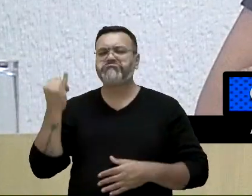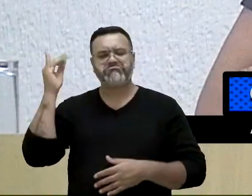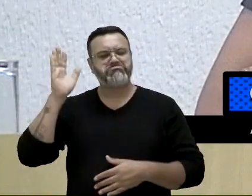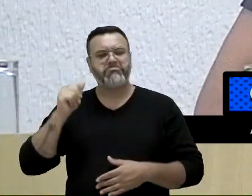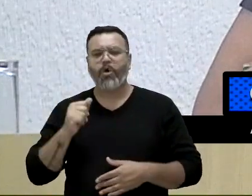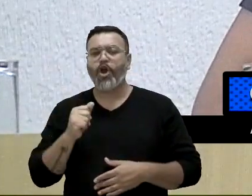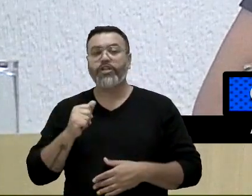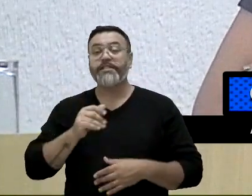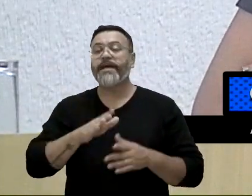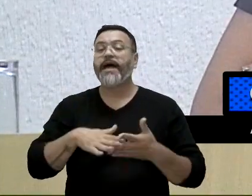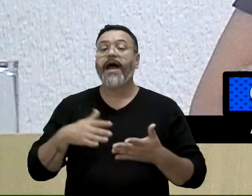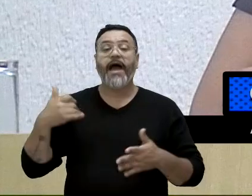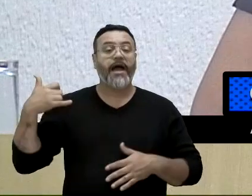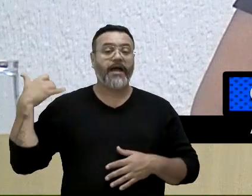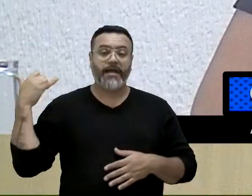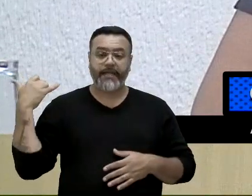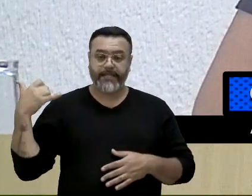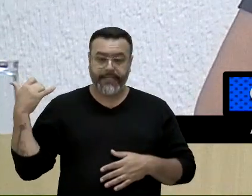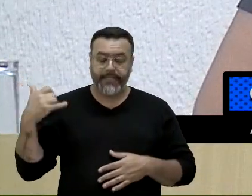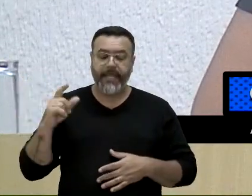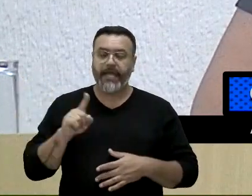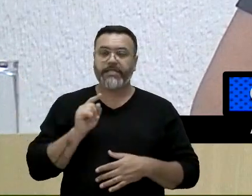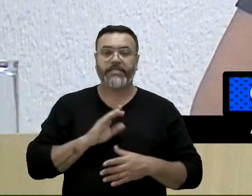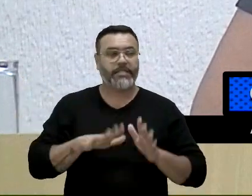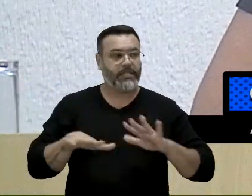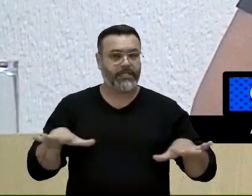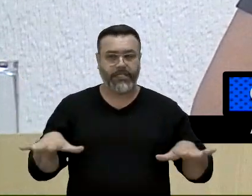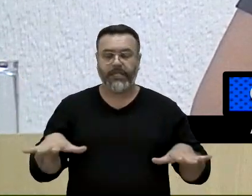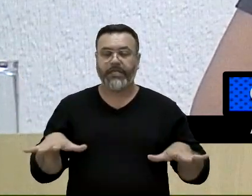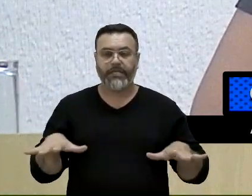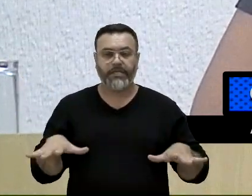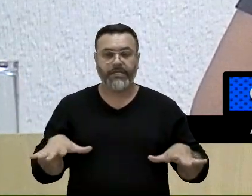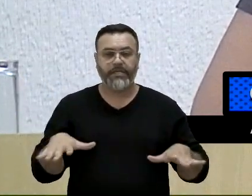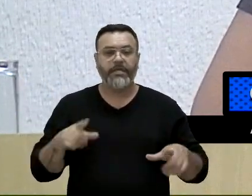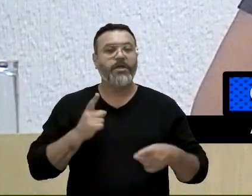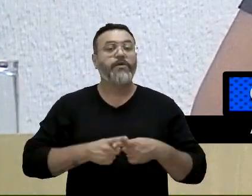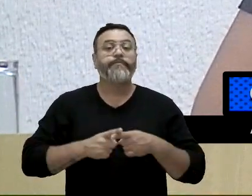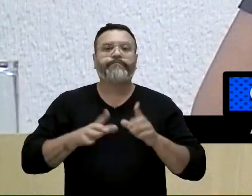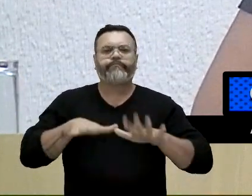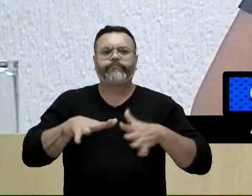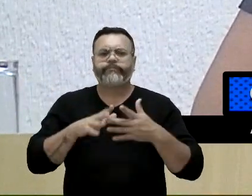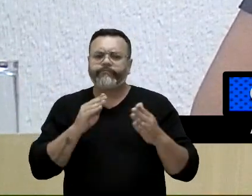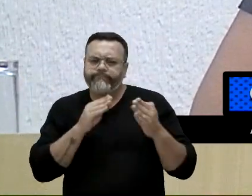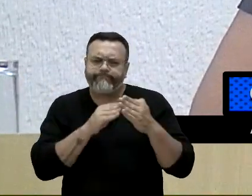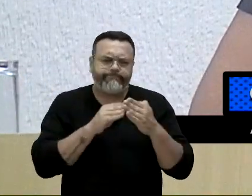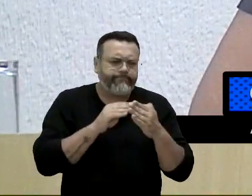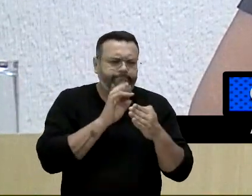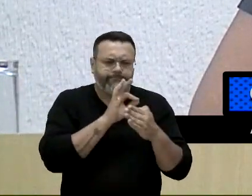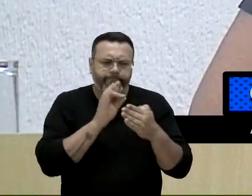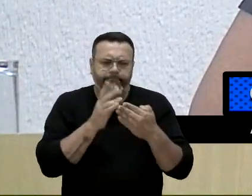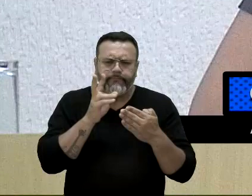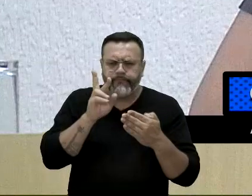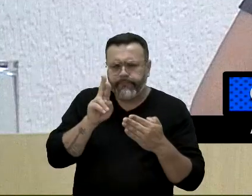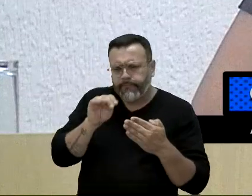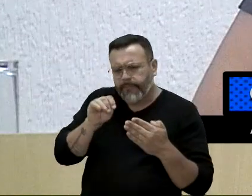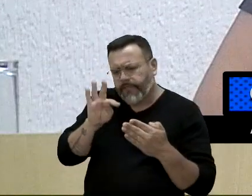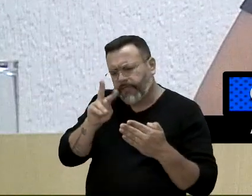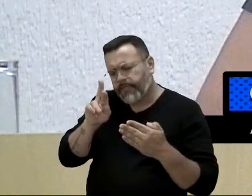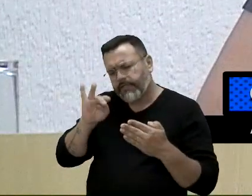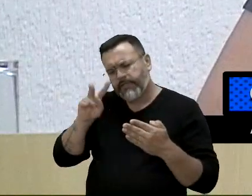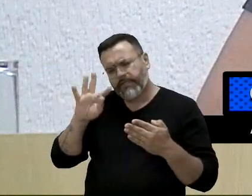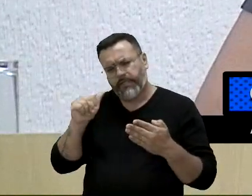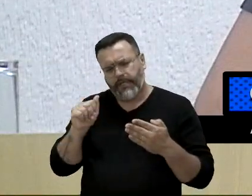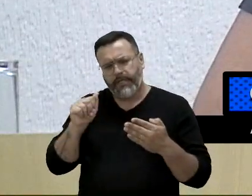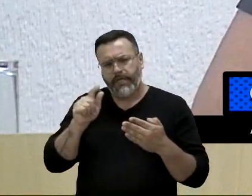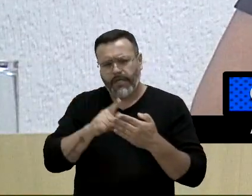né, Tati? A gente conversava aqui um pouquinho antes, que às vezes a gente fica restrito a uma questão mais técnica, de